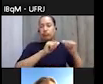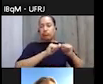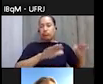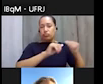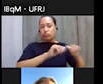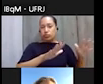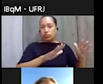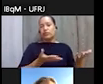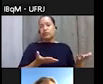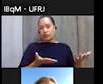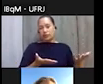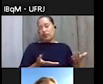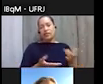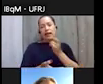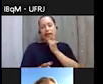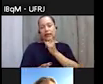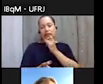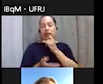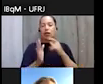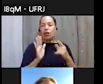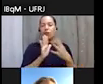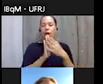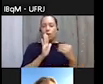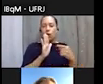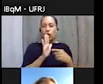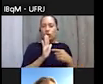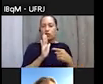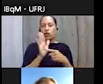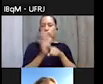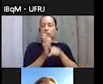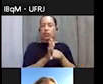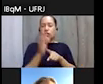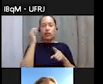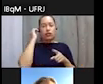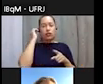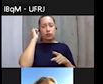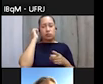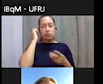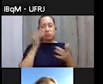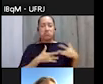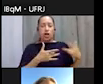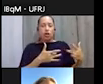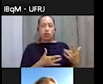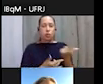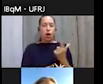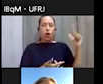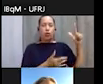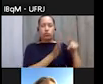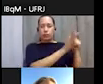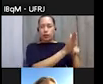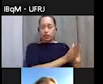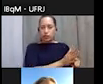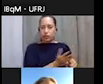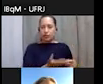de amostras de fósseis por pesquisadores, doando a outros pesquisadores. A